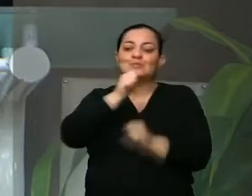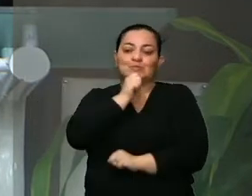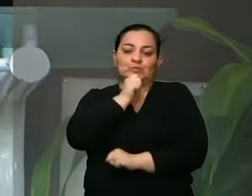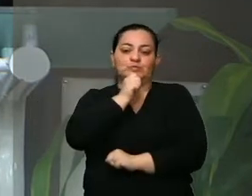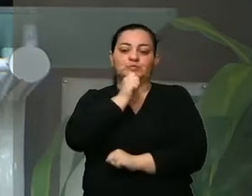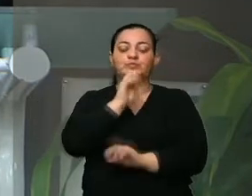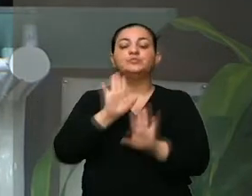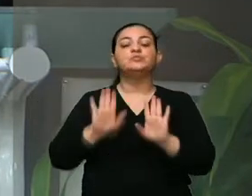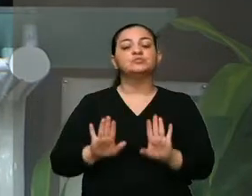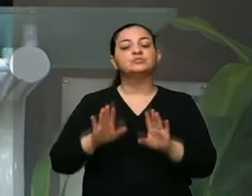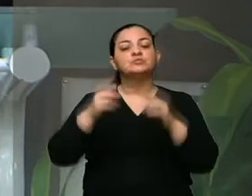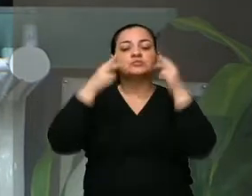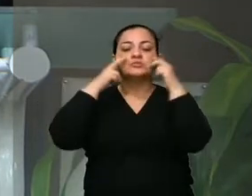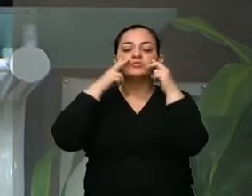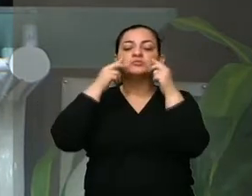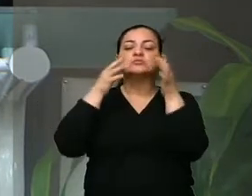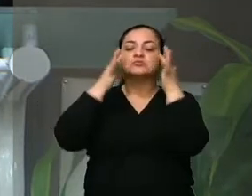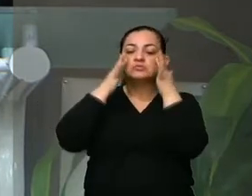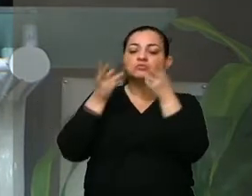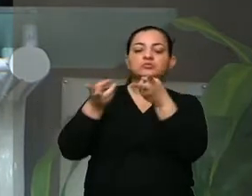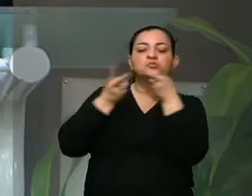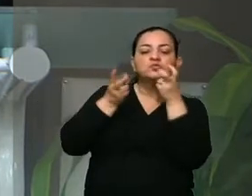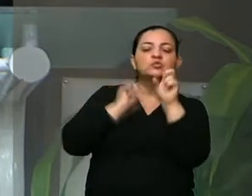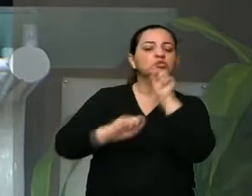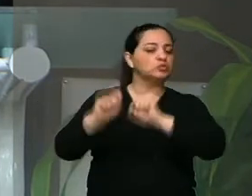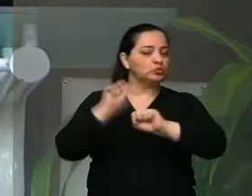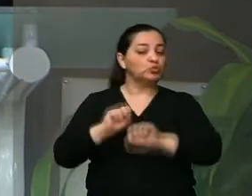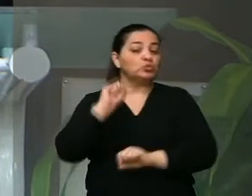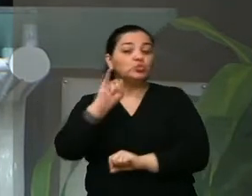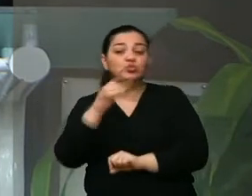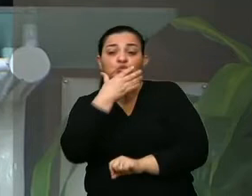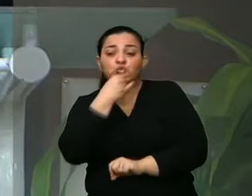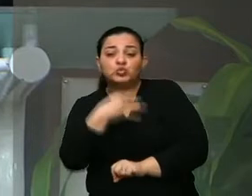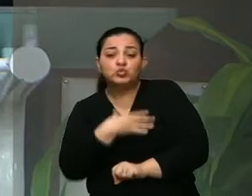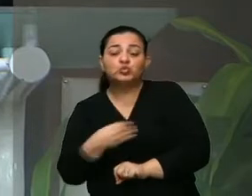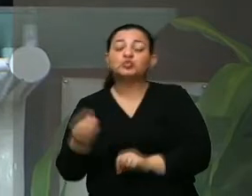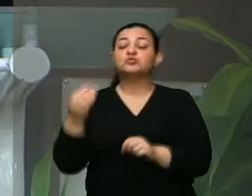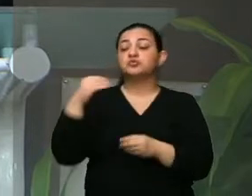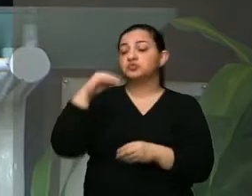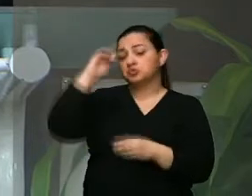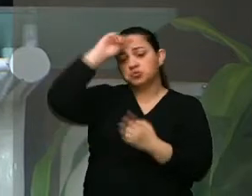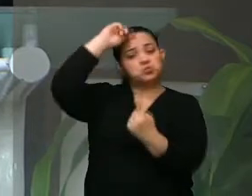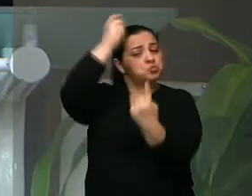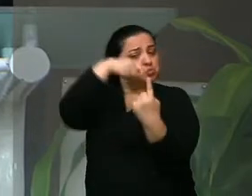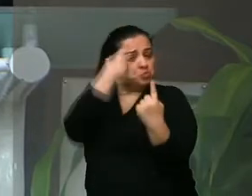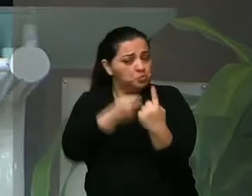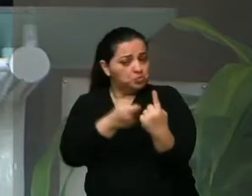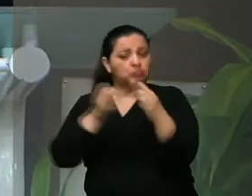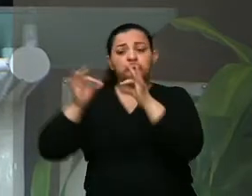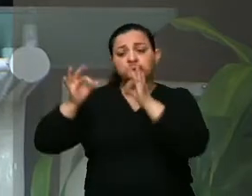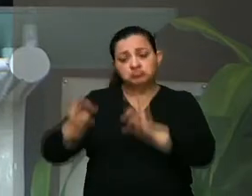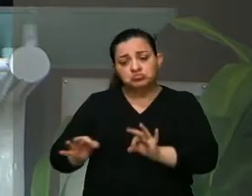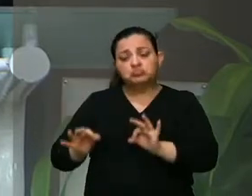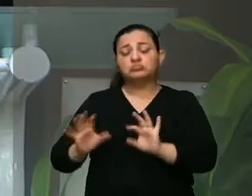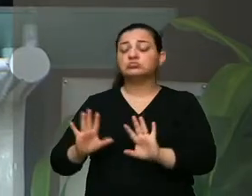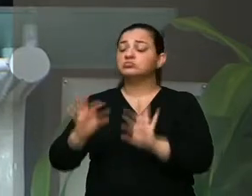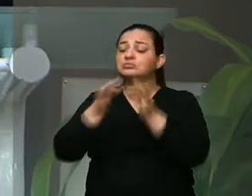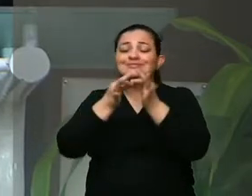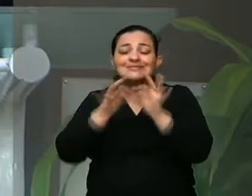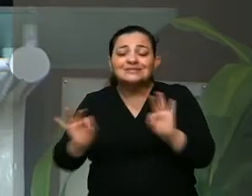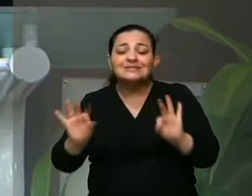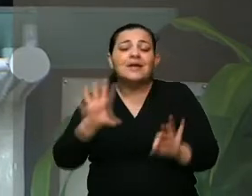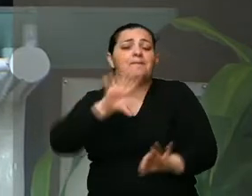agora observe isso agora o que seria se o rapaz fosse um cavalheiro justo ele simplesmente